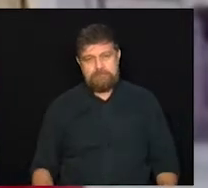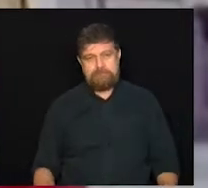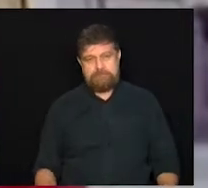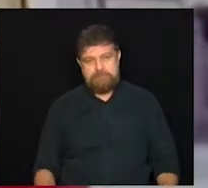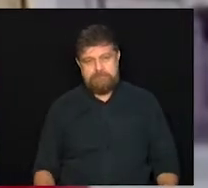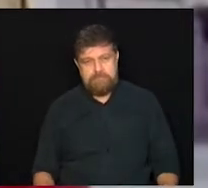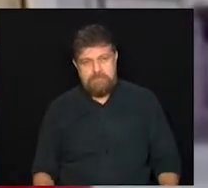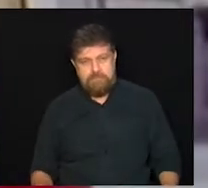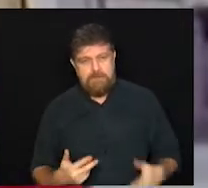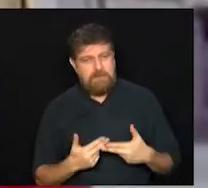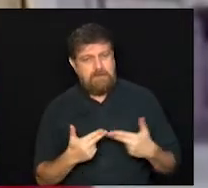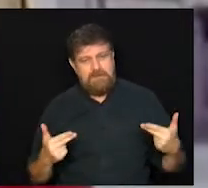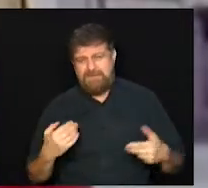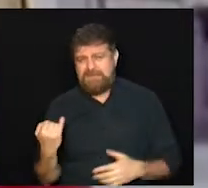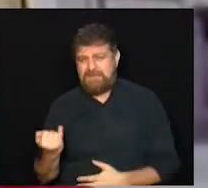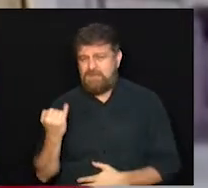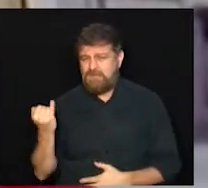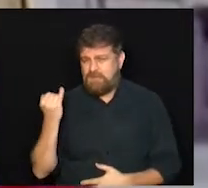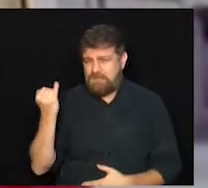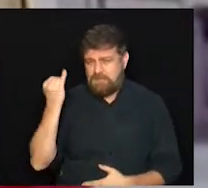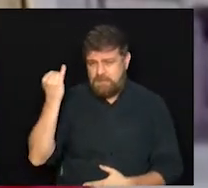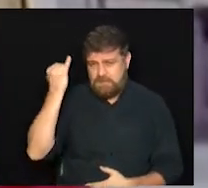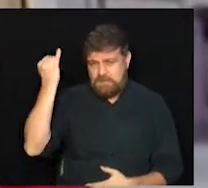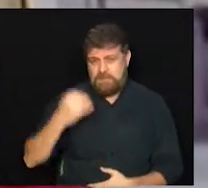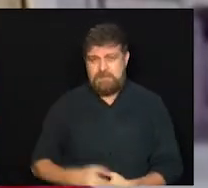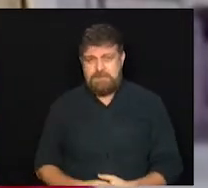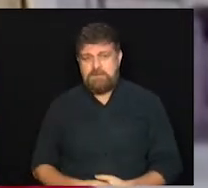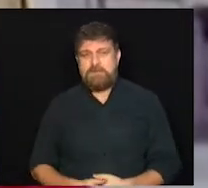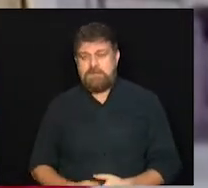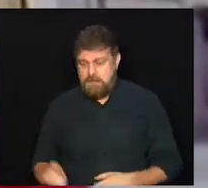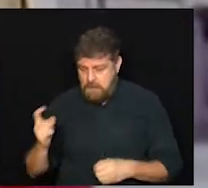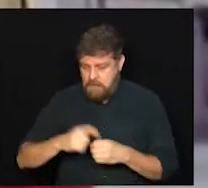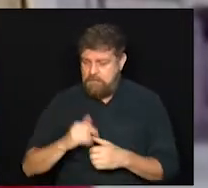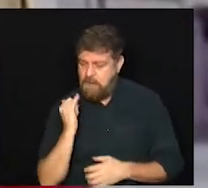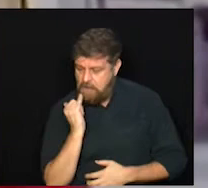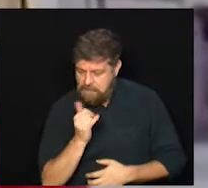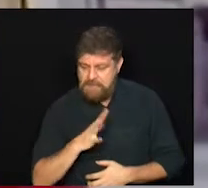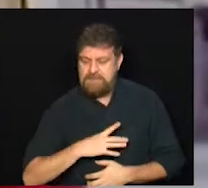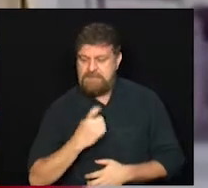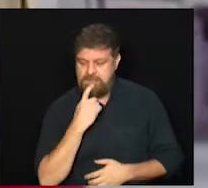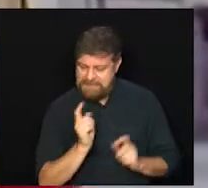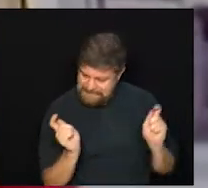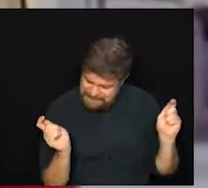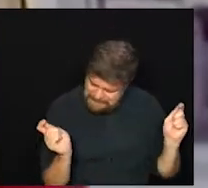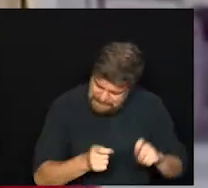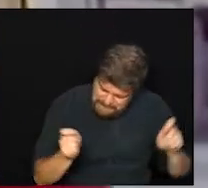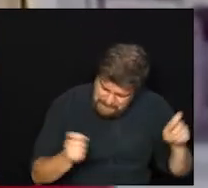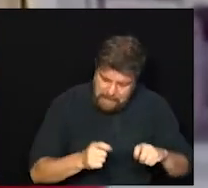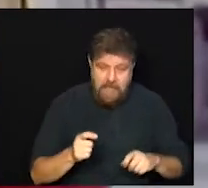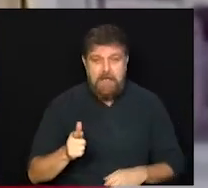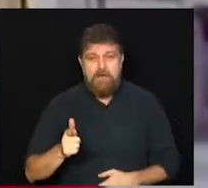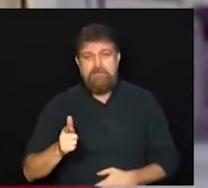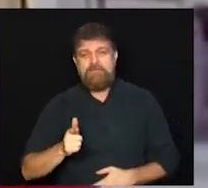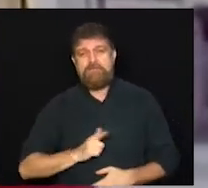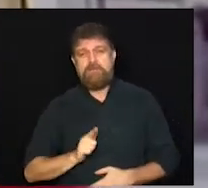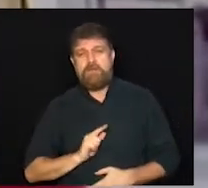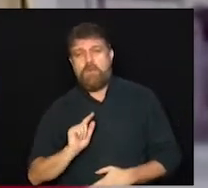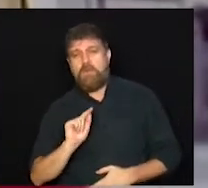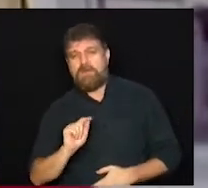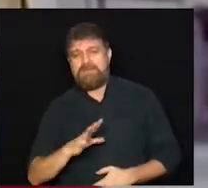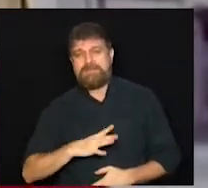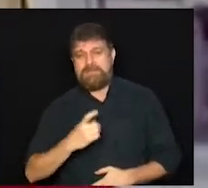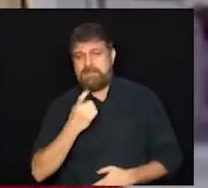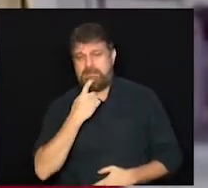é uma coisa muito importante que, volto a dizer, Campinas tem condições. Campinas tem condições de fazer